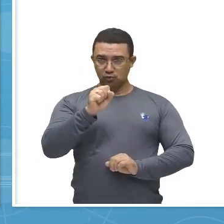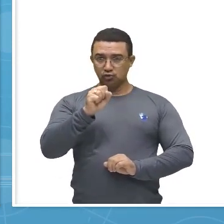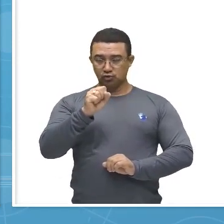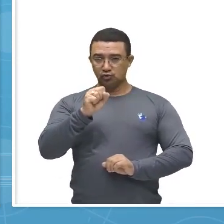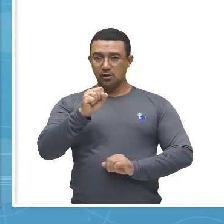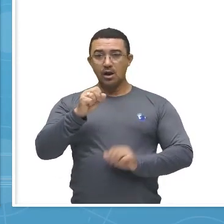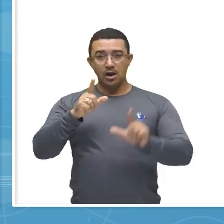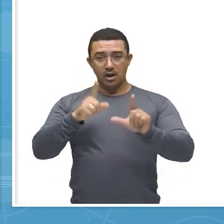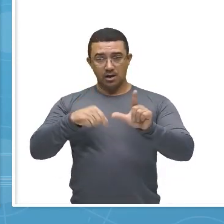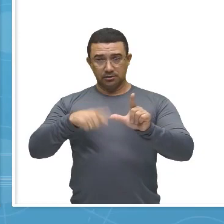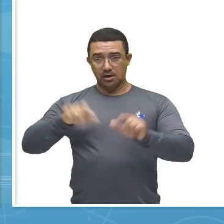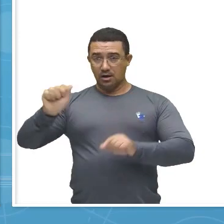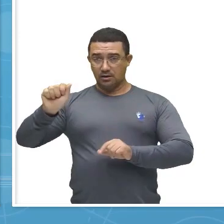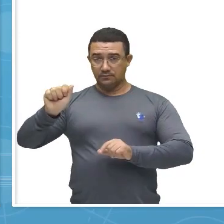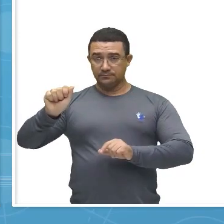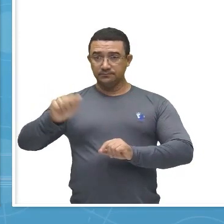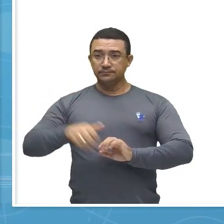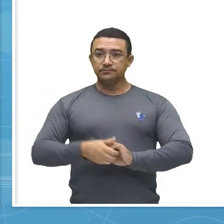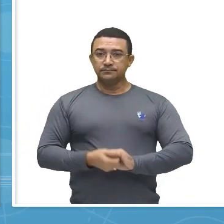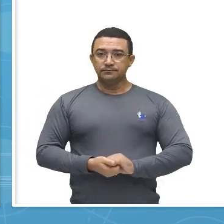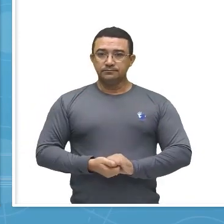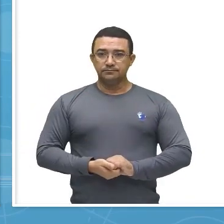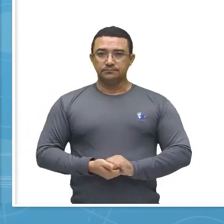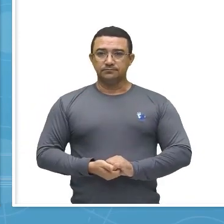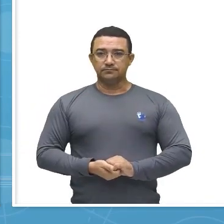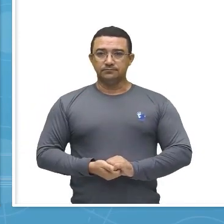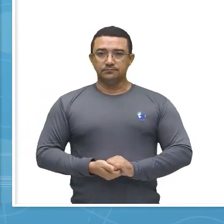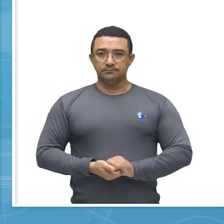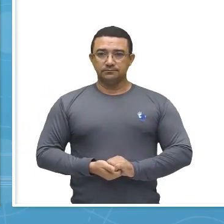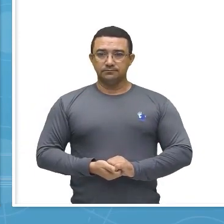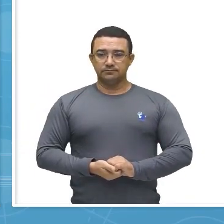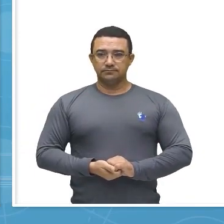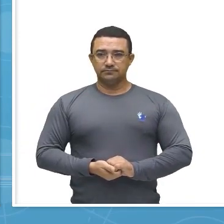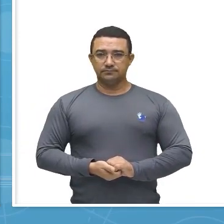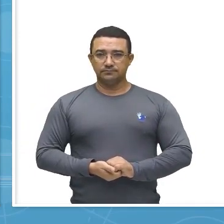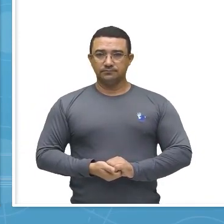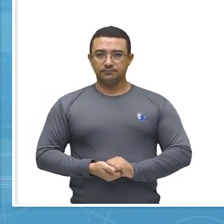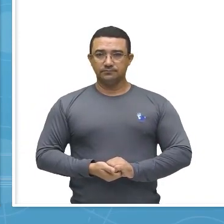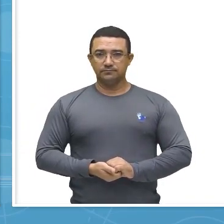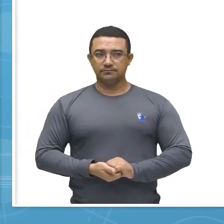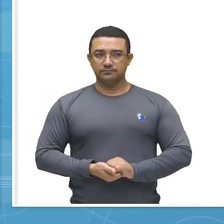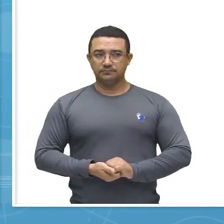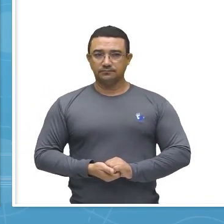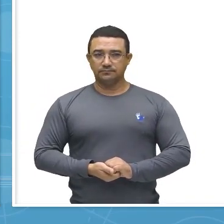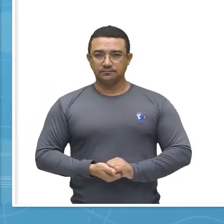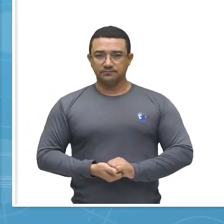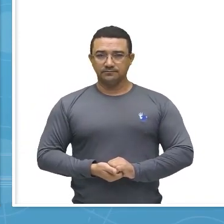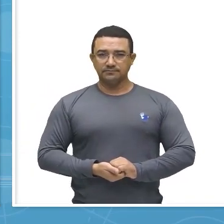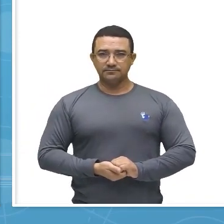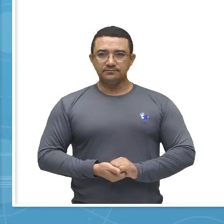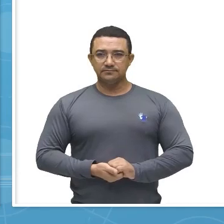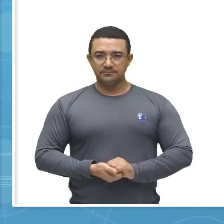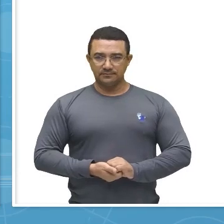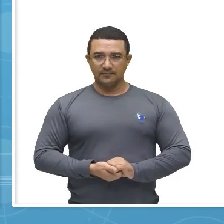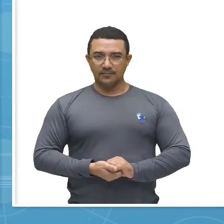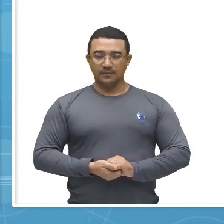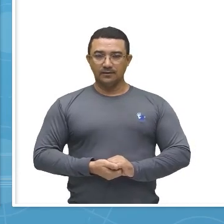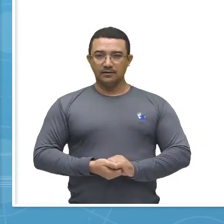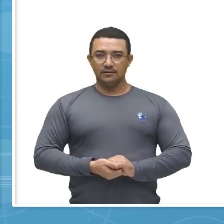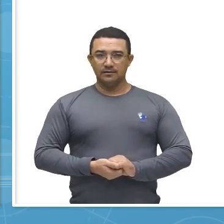a letra, questão 1, a letra A, né? Exatamente. Samuel, questão 2, marcou a letra